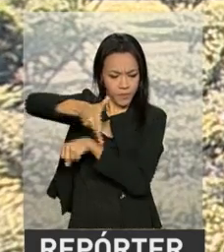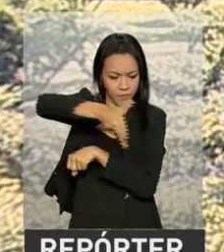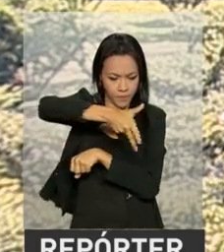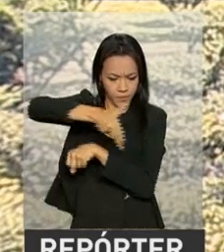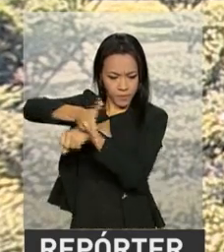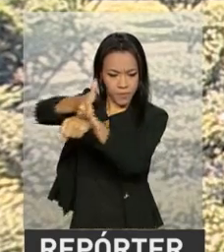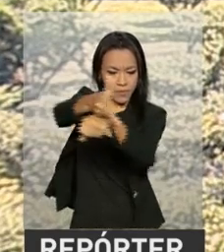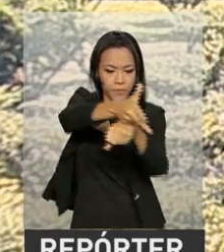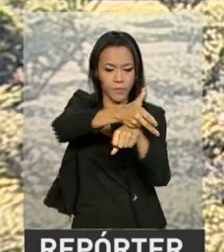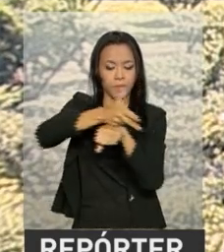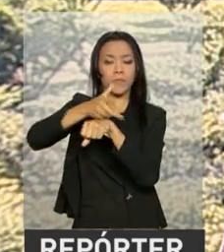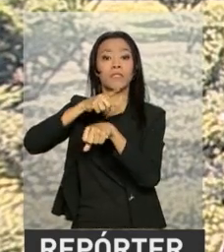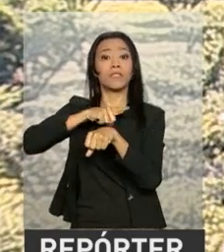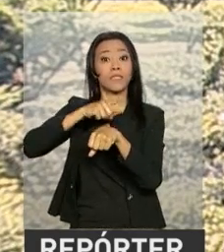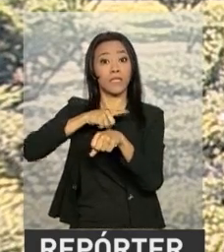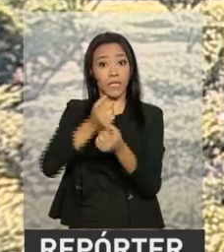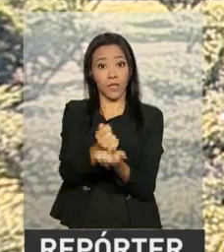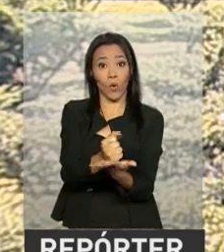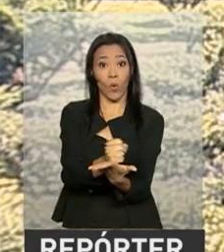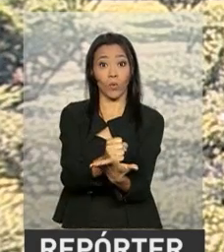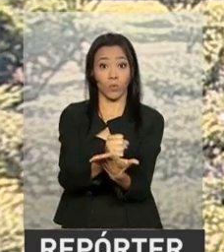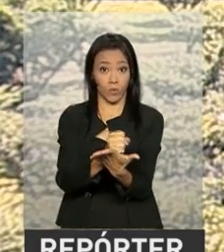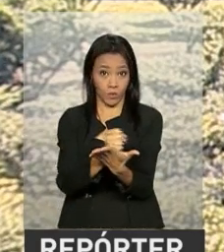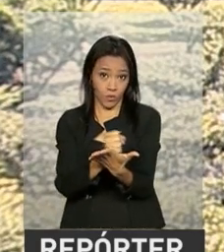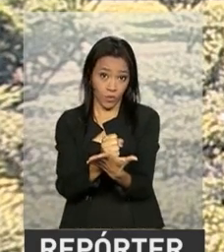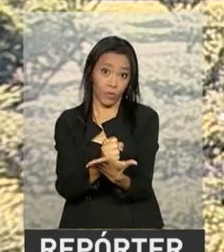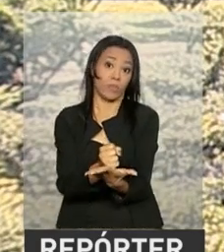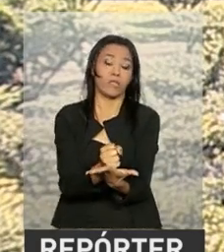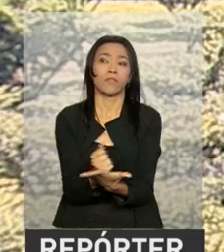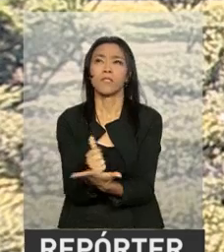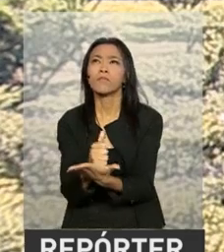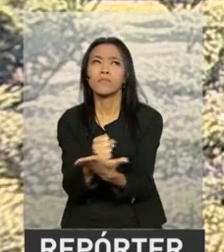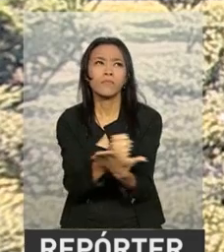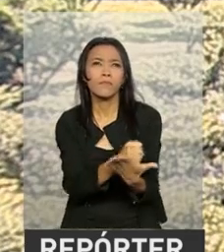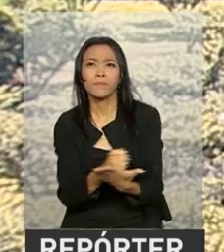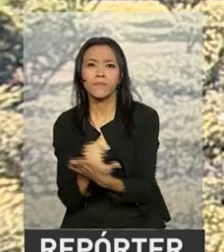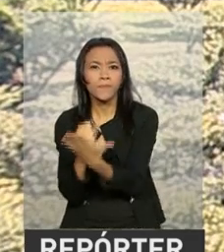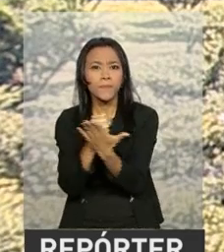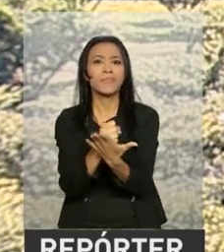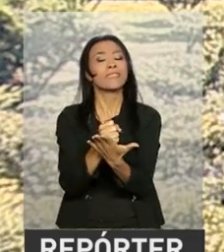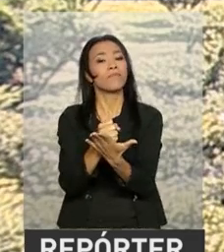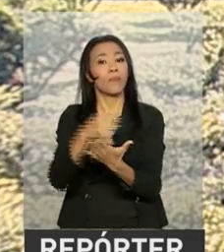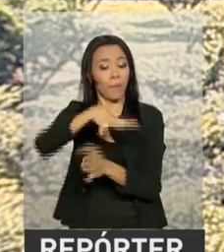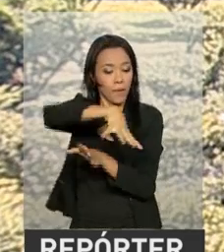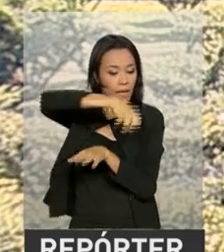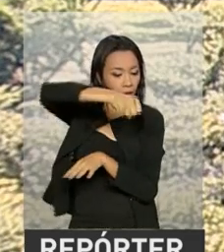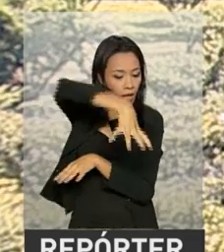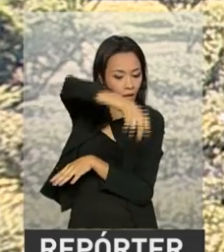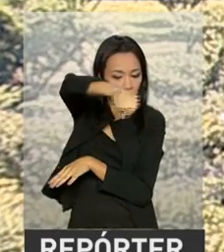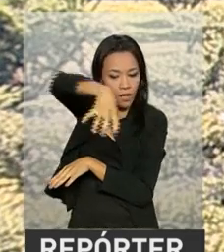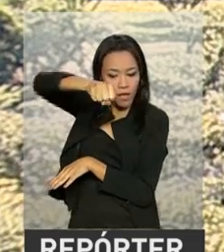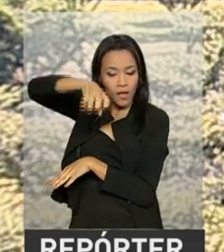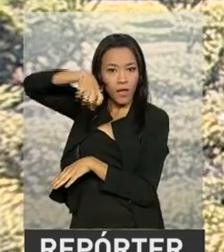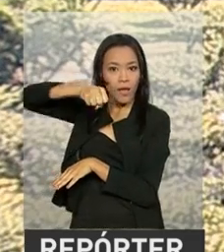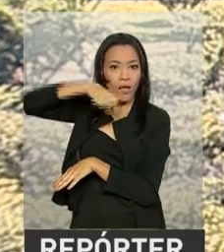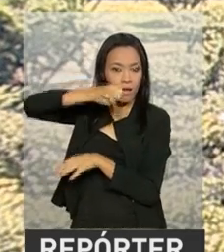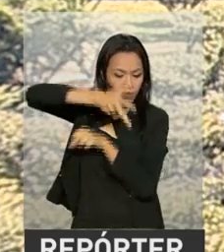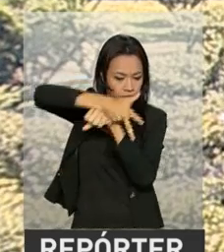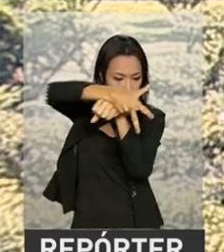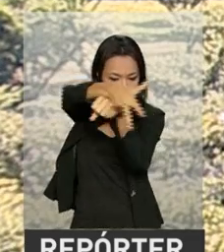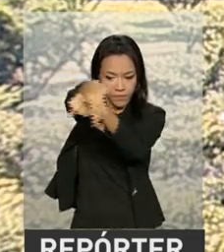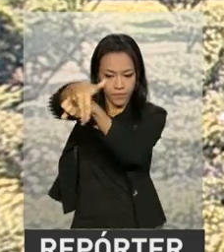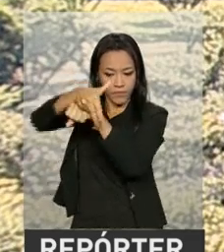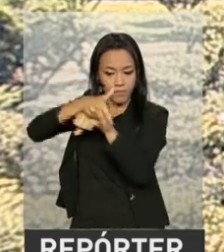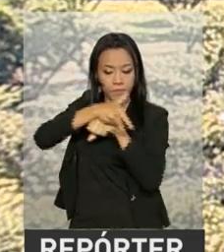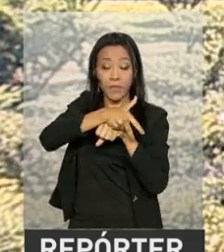remotos ou, em alguns casos, na própria aeronave, que isso para transmitir imagens. E a medida da Anatel é